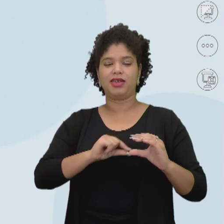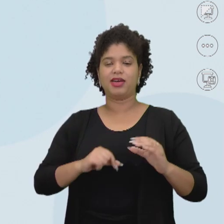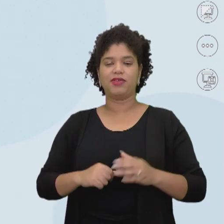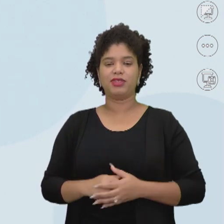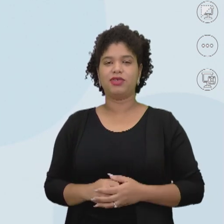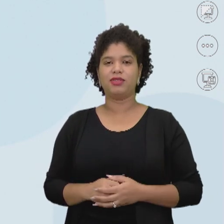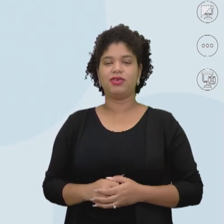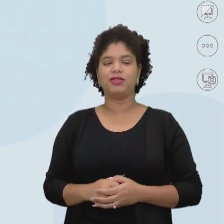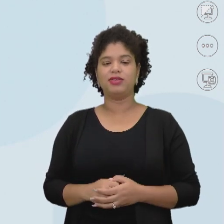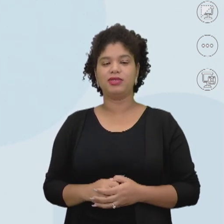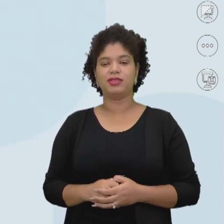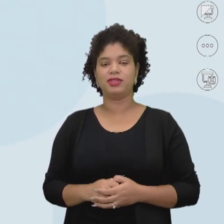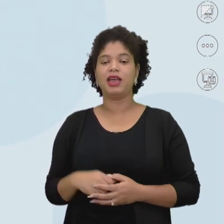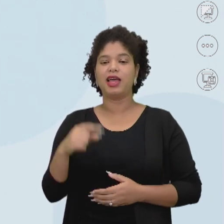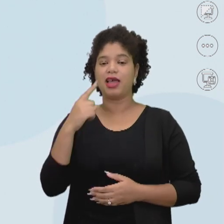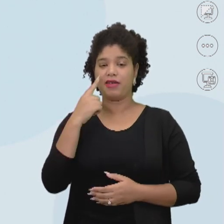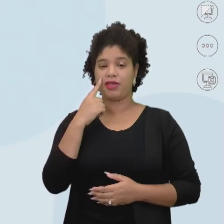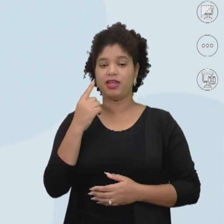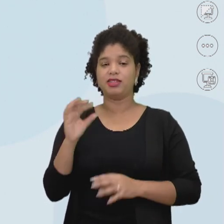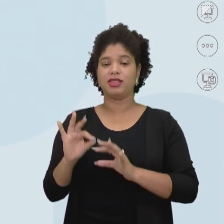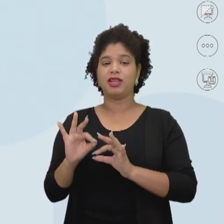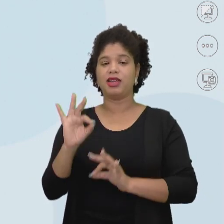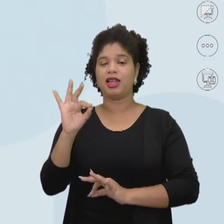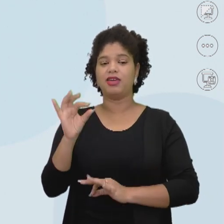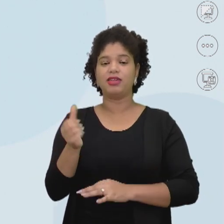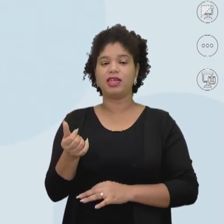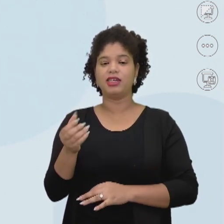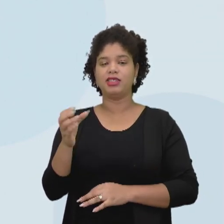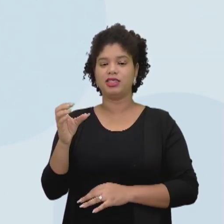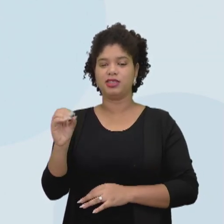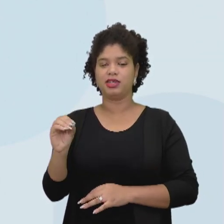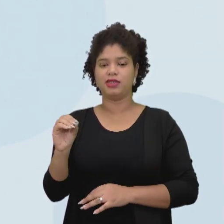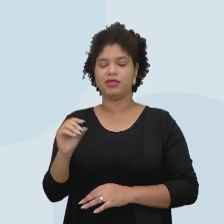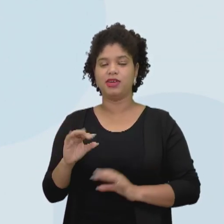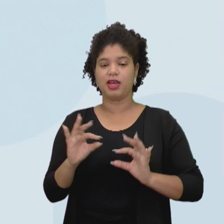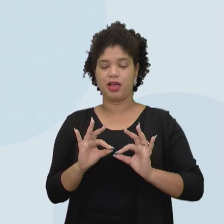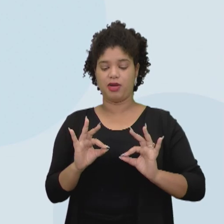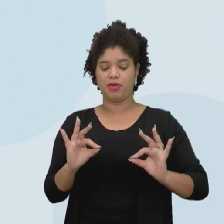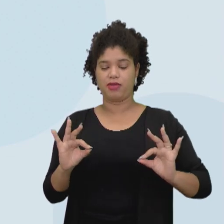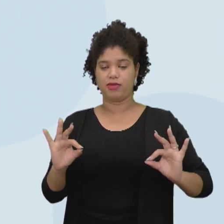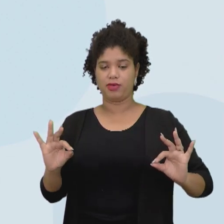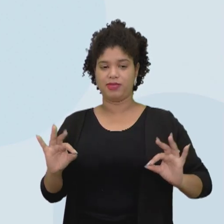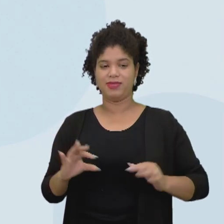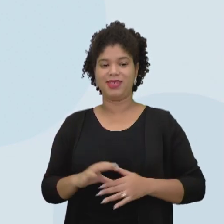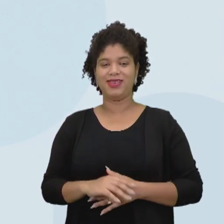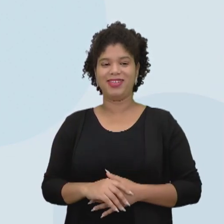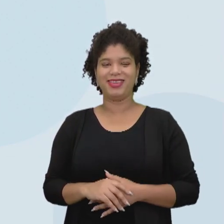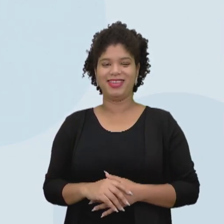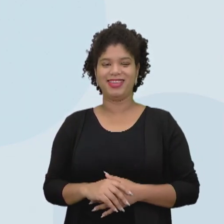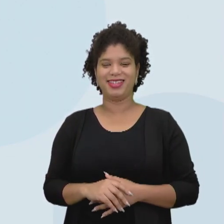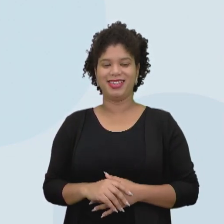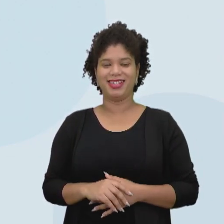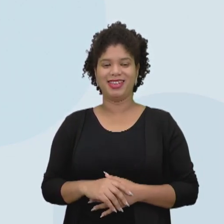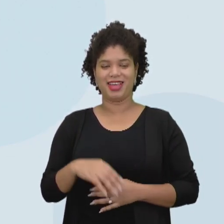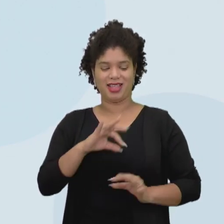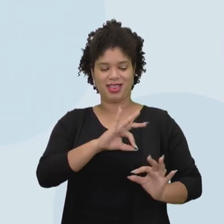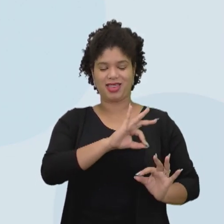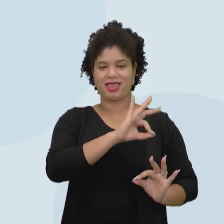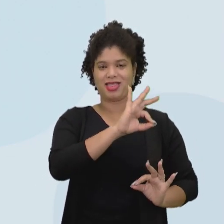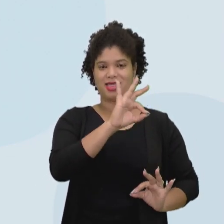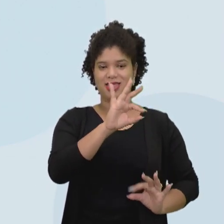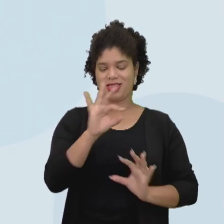de 188,4 metros. Então a gente já sabe que este pedaço mais este pedacinho